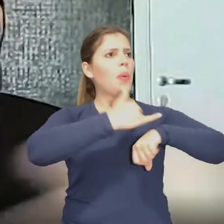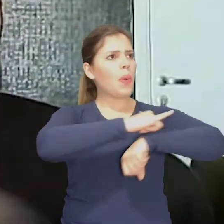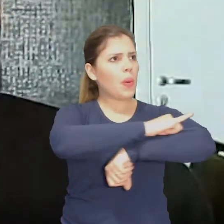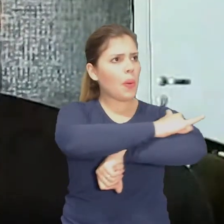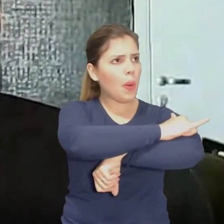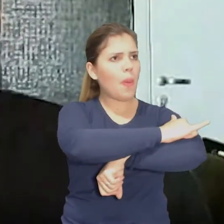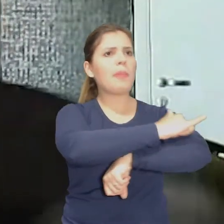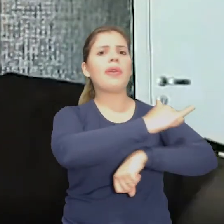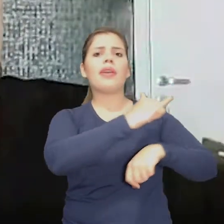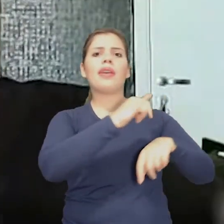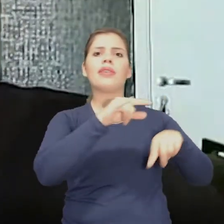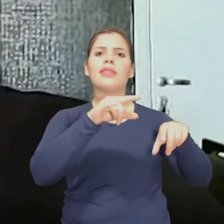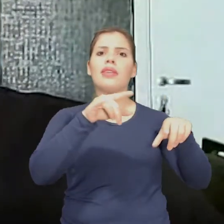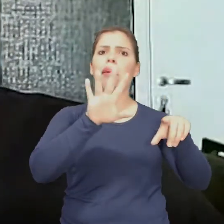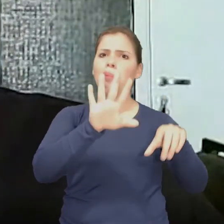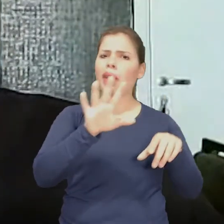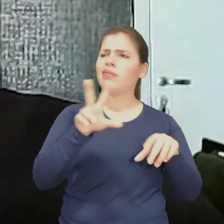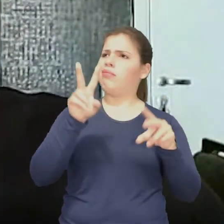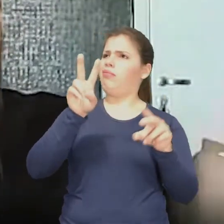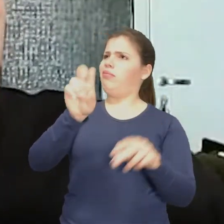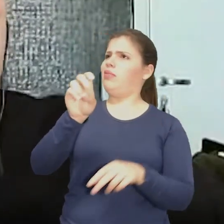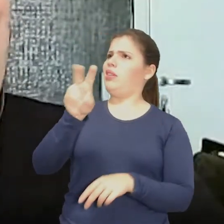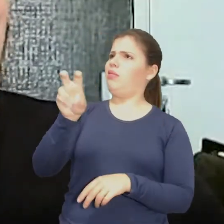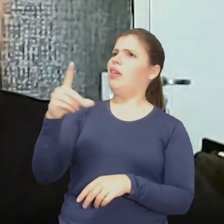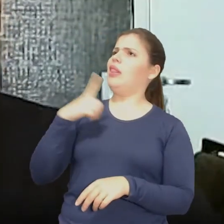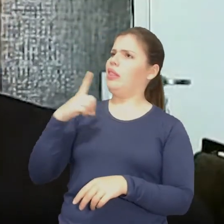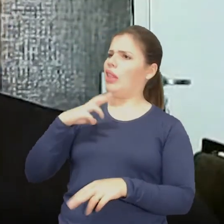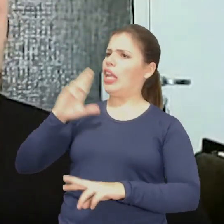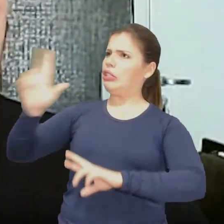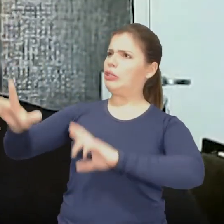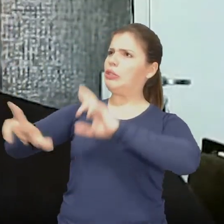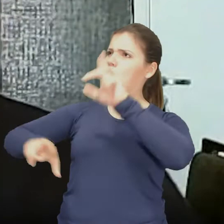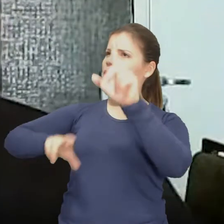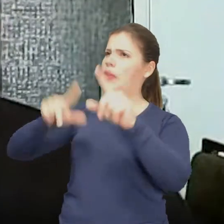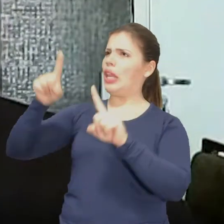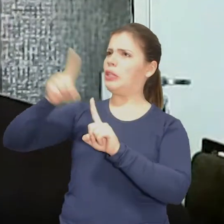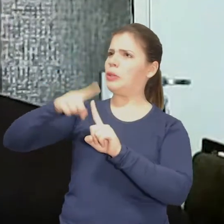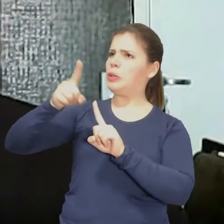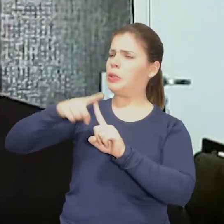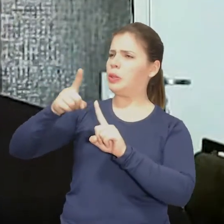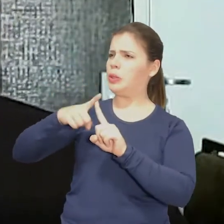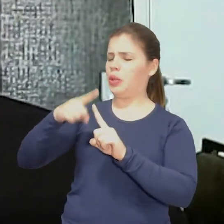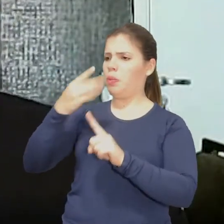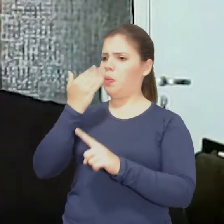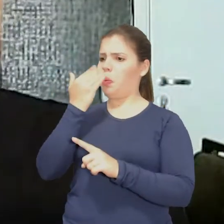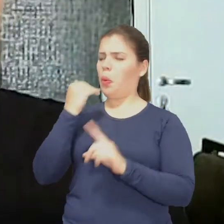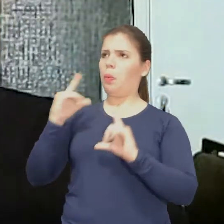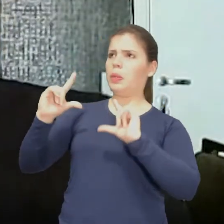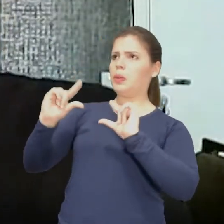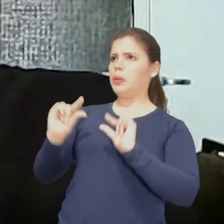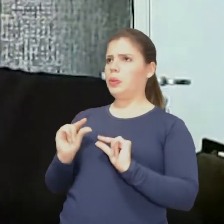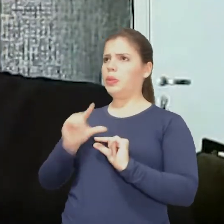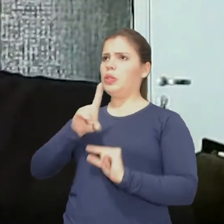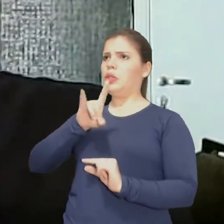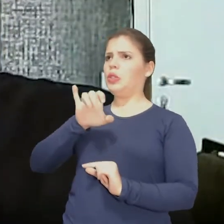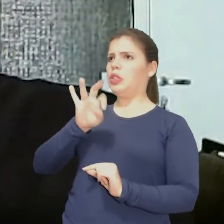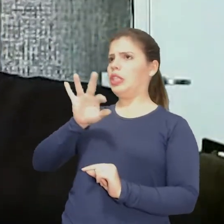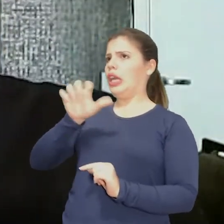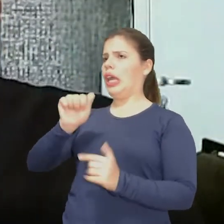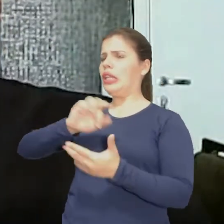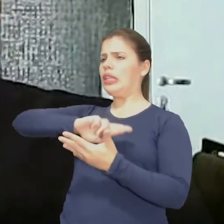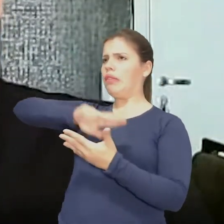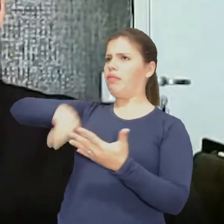obesas, né? E cada vez mais a gente tem dietas e dietas e dietas, quer dizer, realmente, como a doutora falou, a doutora Gabriela falou, alguma coisa não